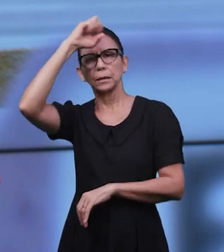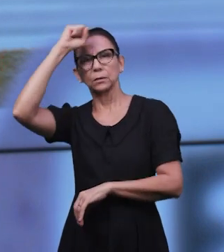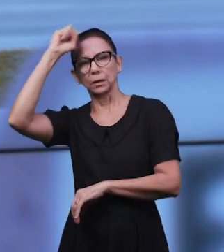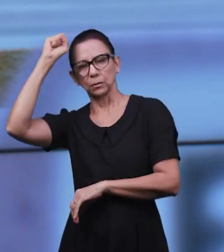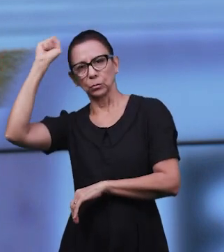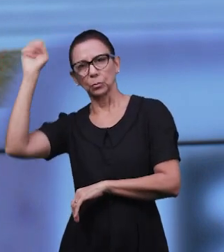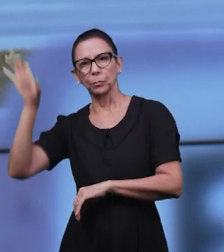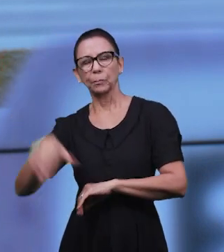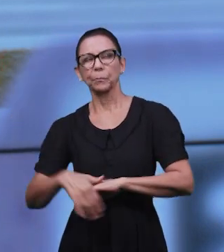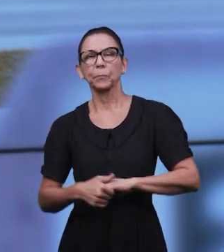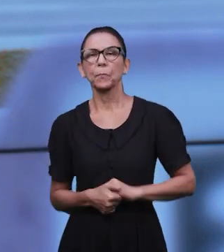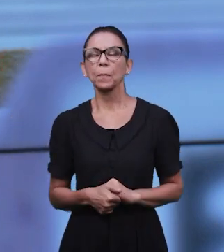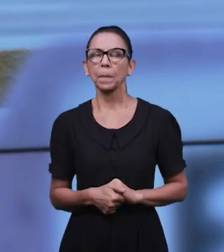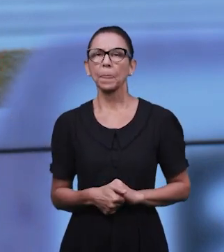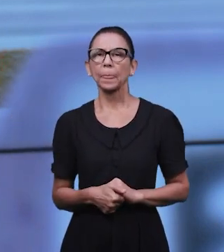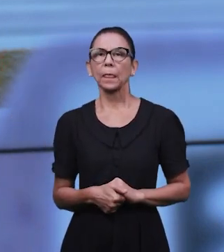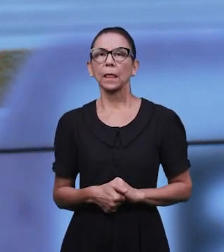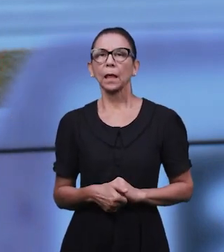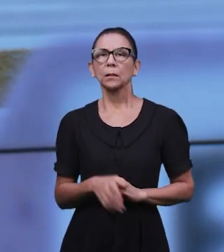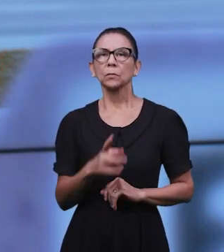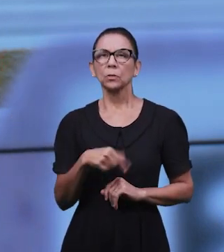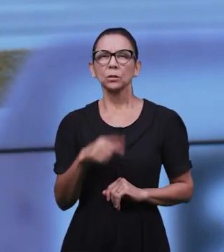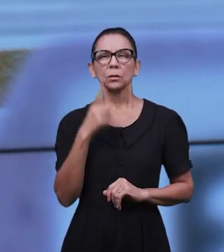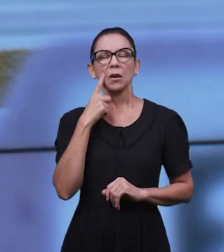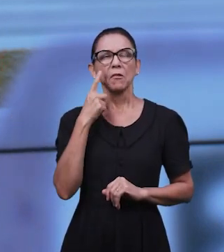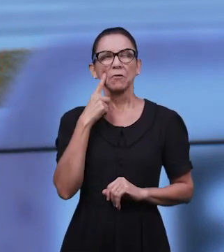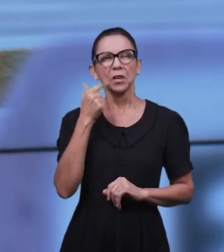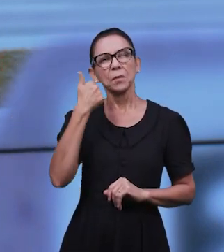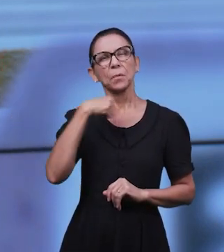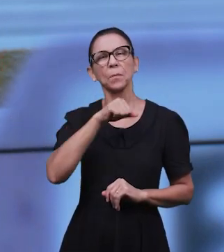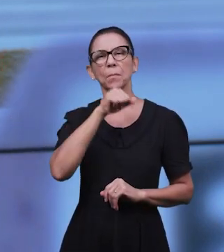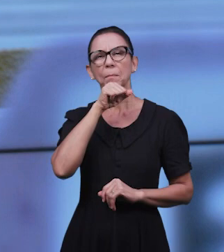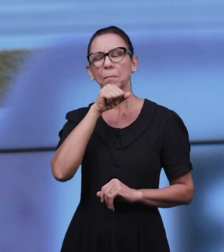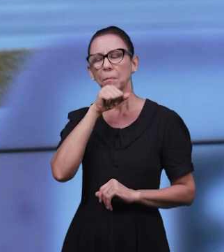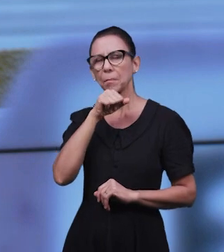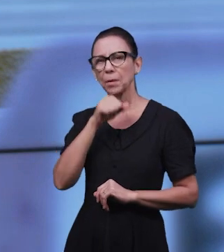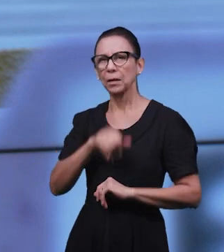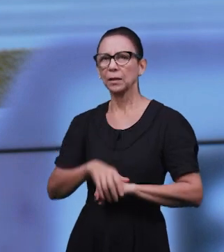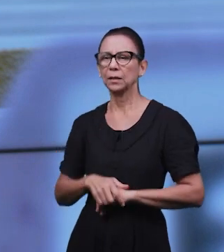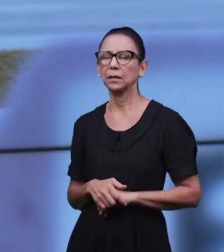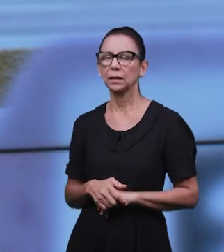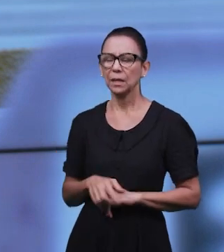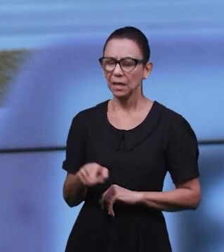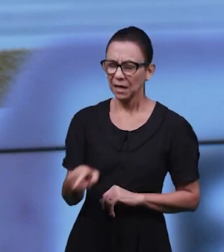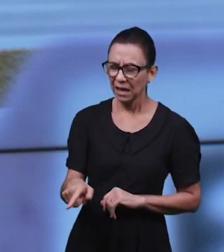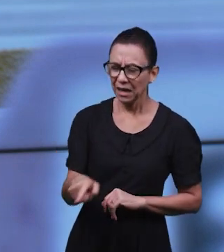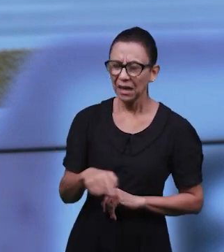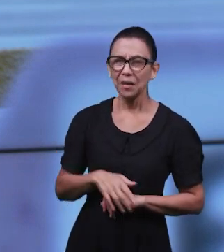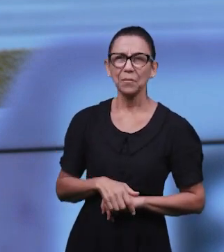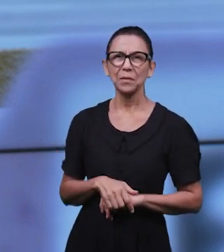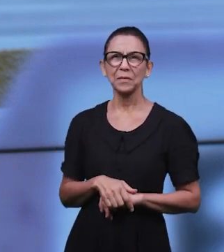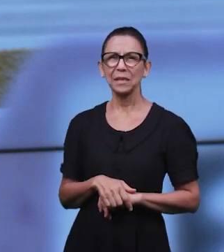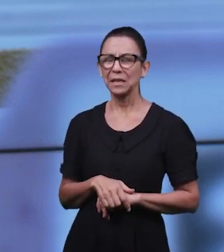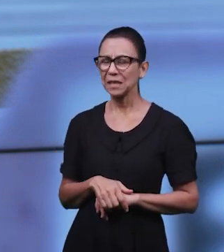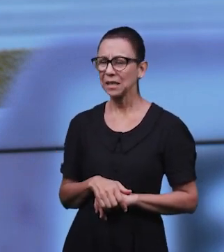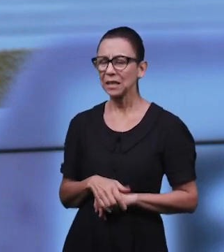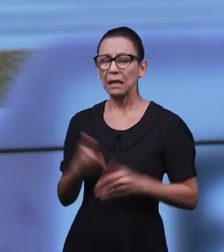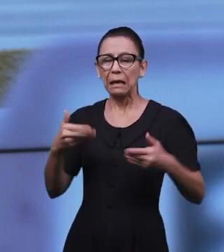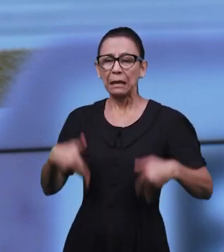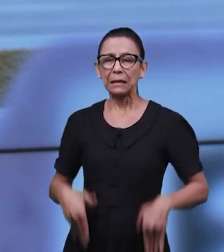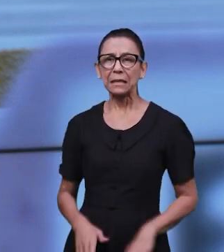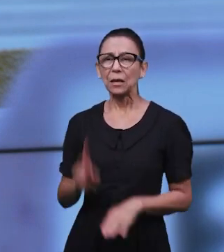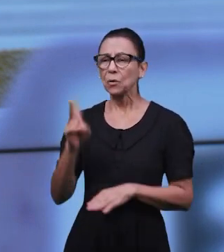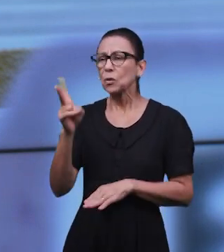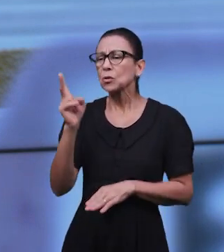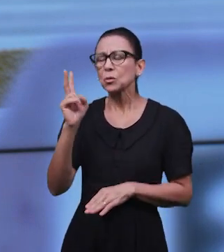já atendemos muitas mães dizendo a respeito de filhos ainda pequenos: meu filho não muda, nasceu